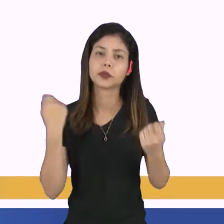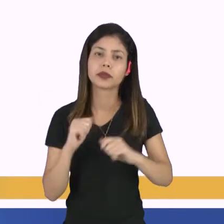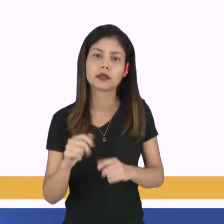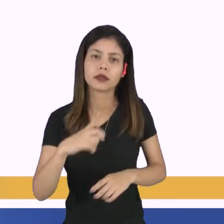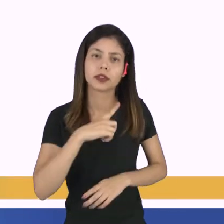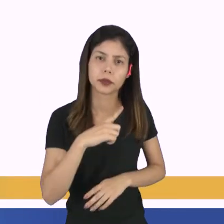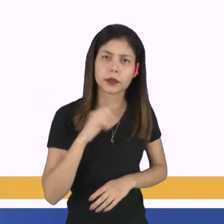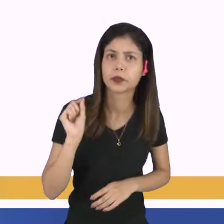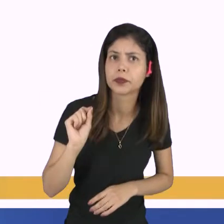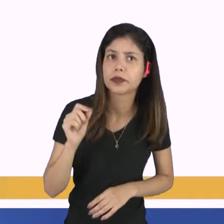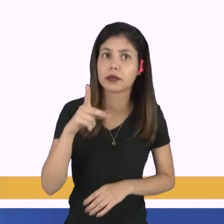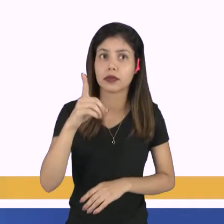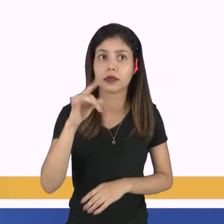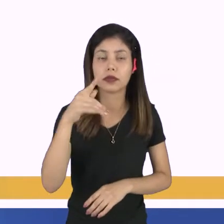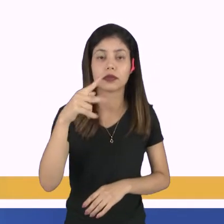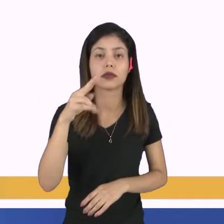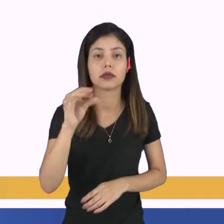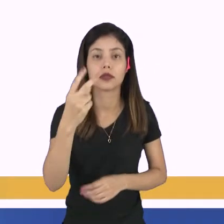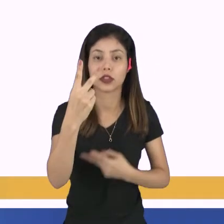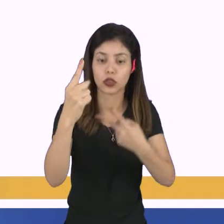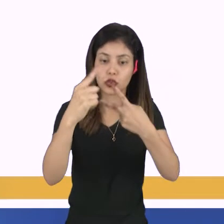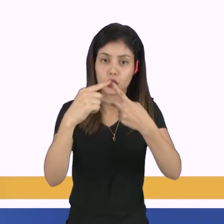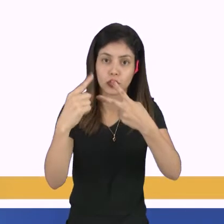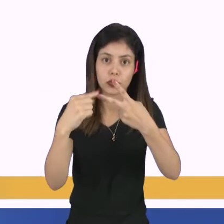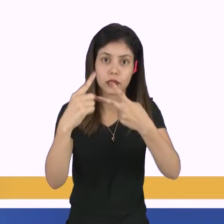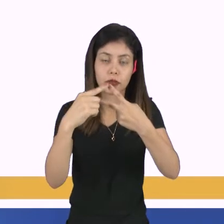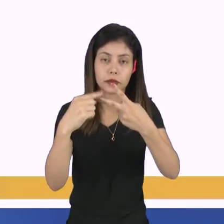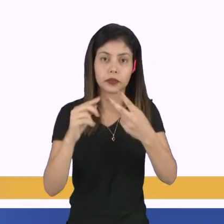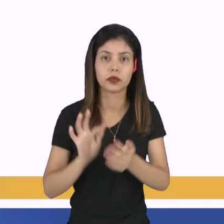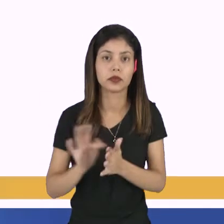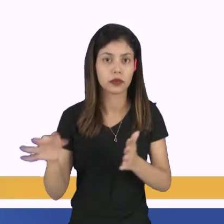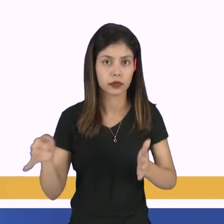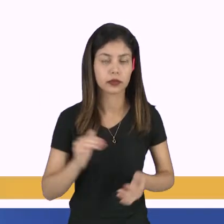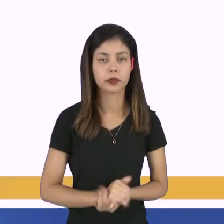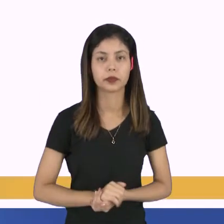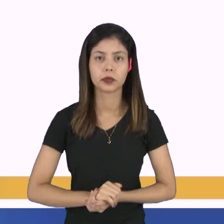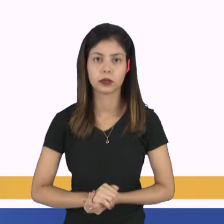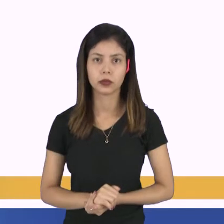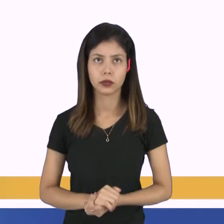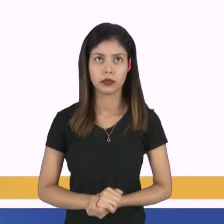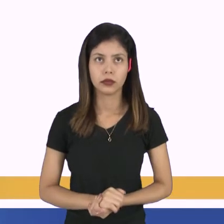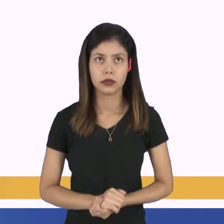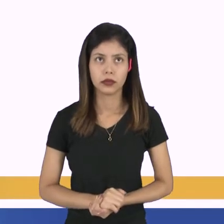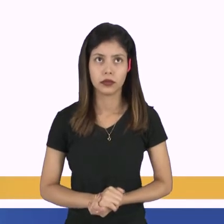uma dependência aí entre duas grandezas. Então isso é uma função.